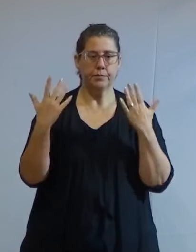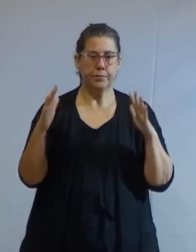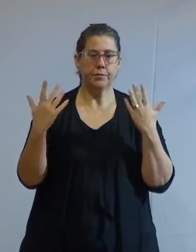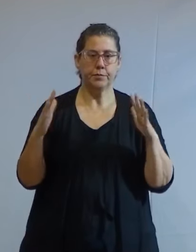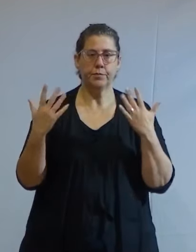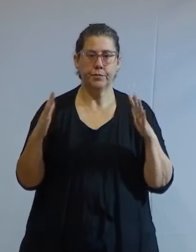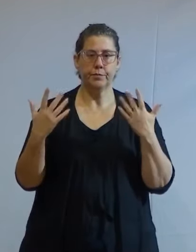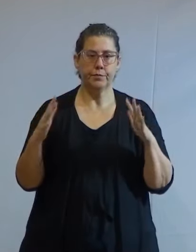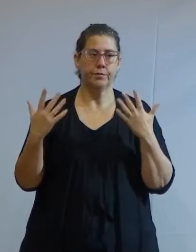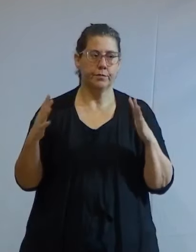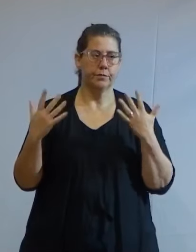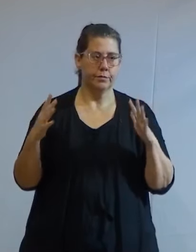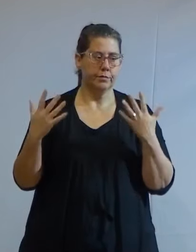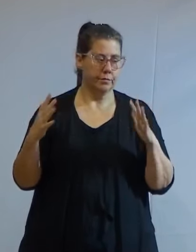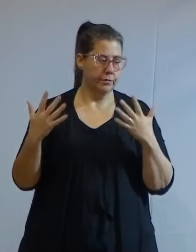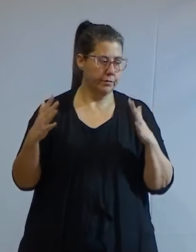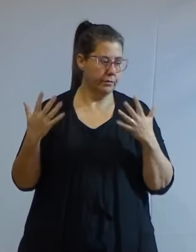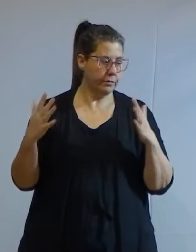aí